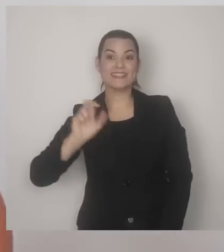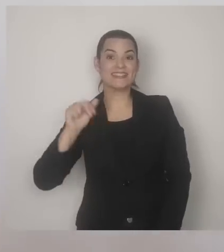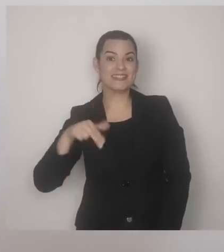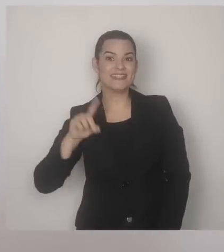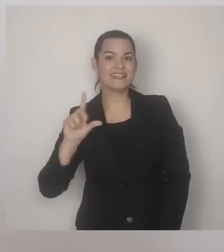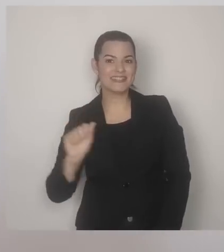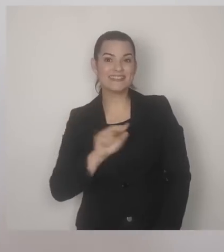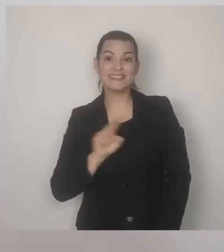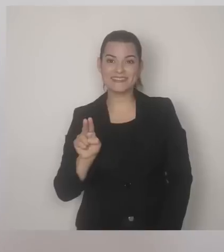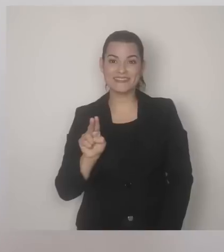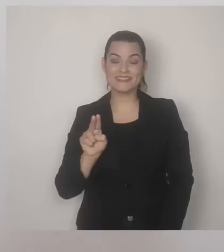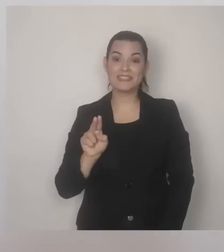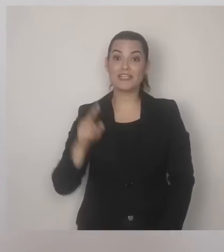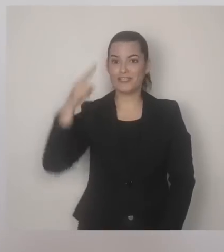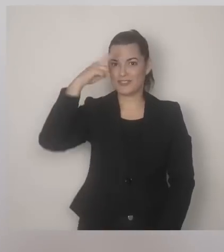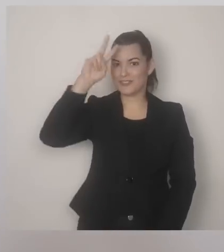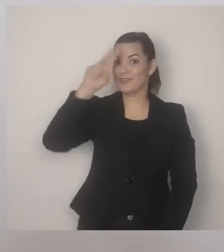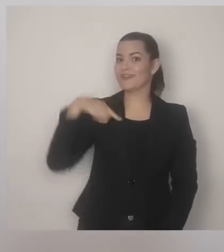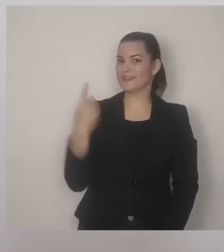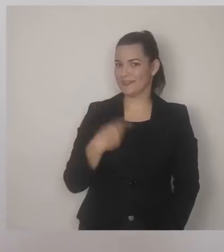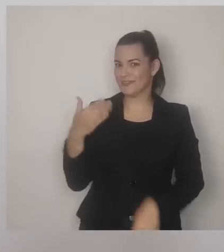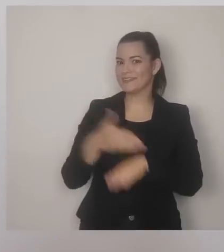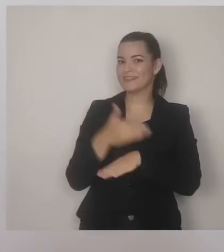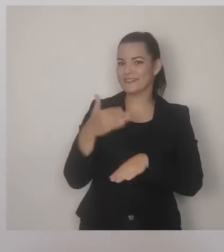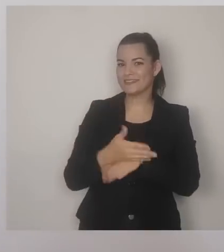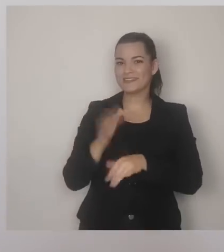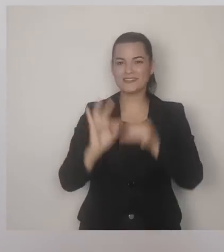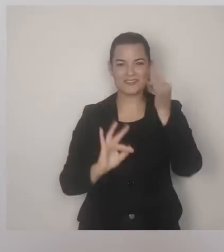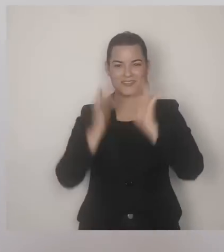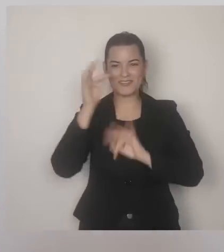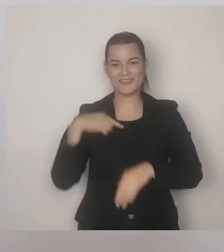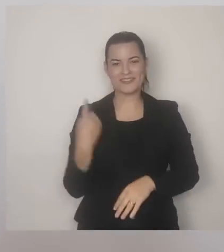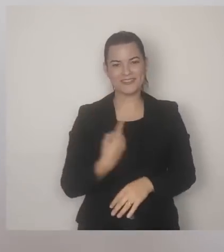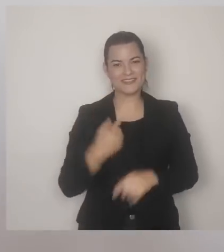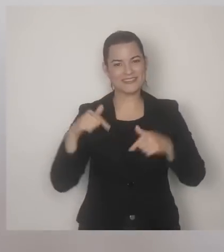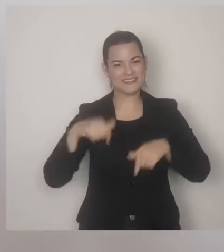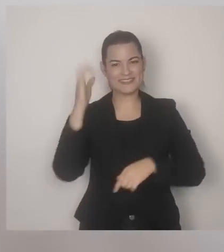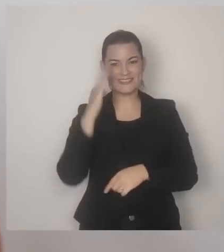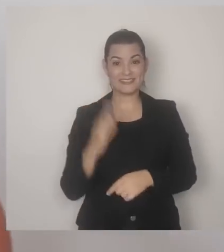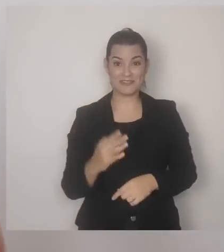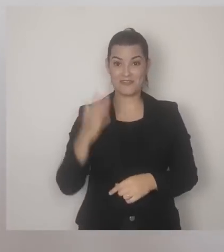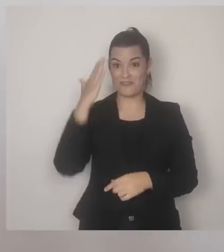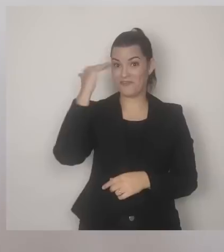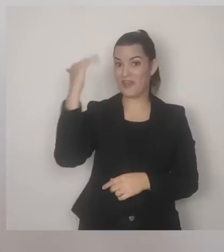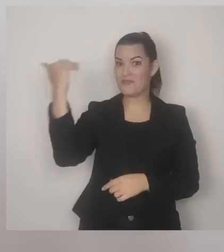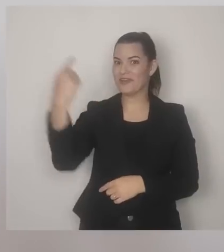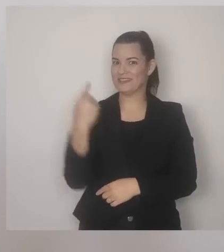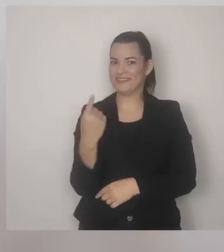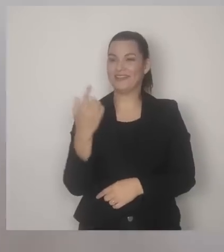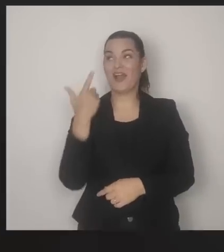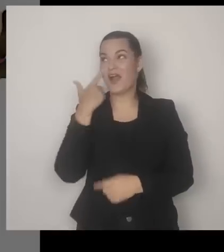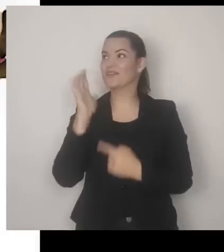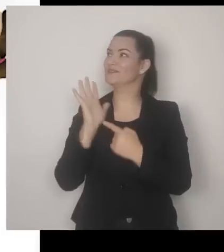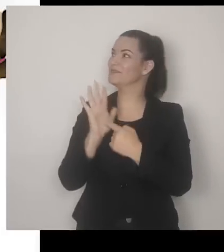que também fazem parte da nossa história e do nosso folclore. Vou te mostrar uma bem famosa.